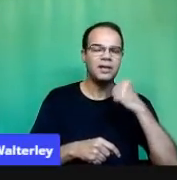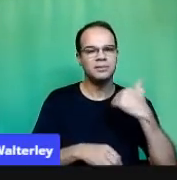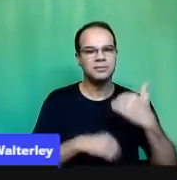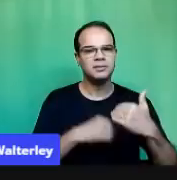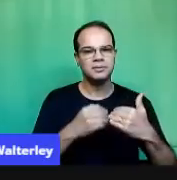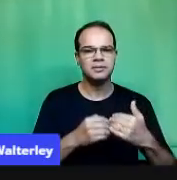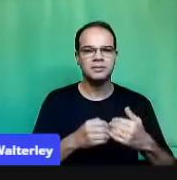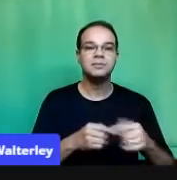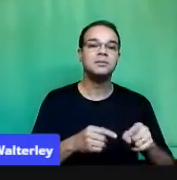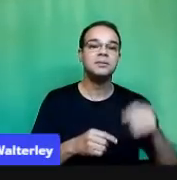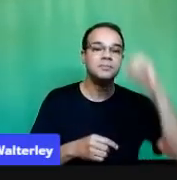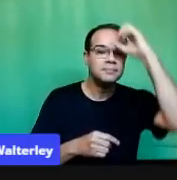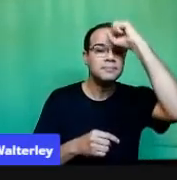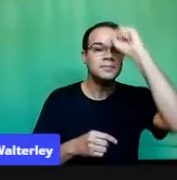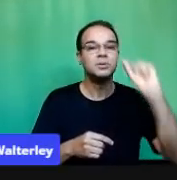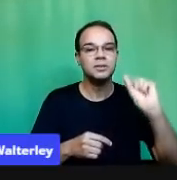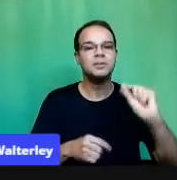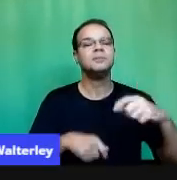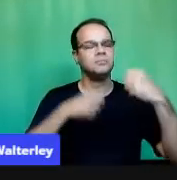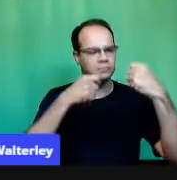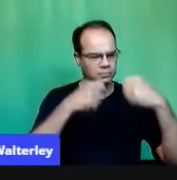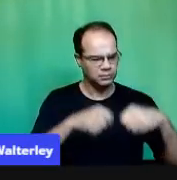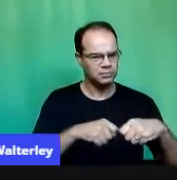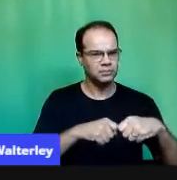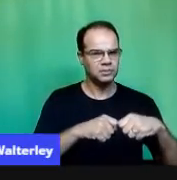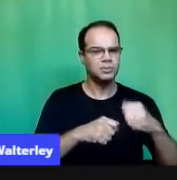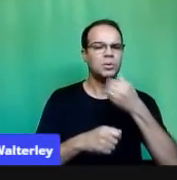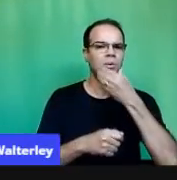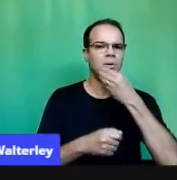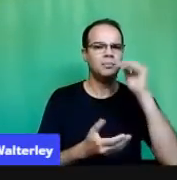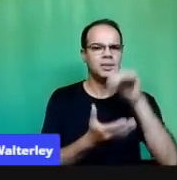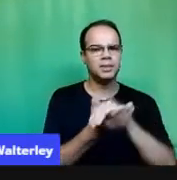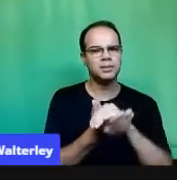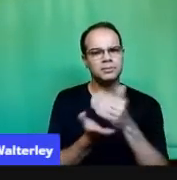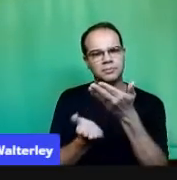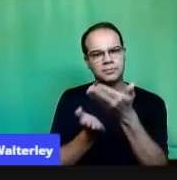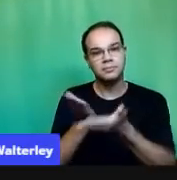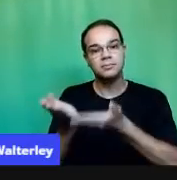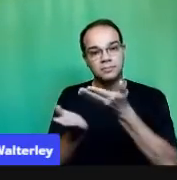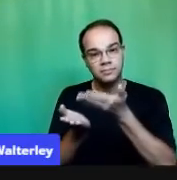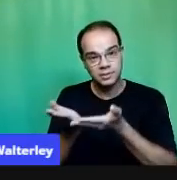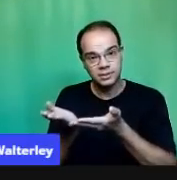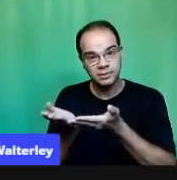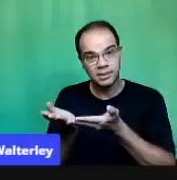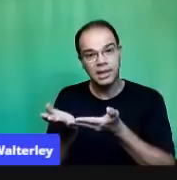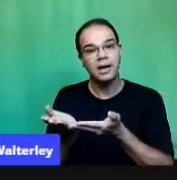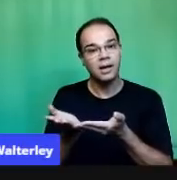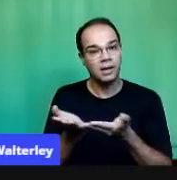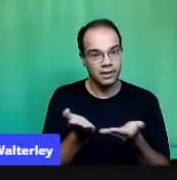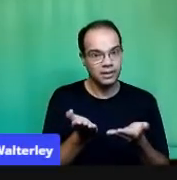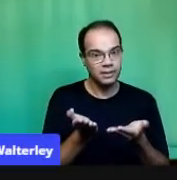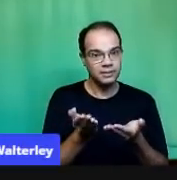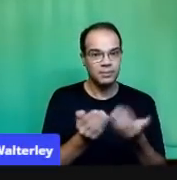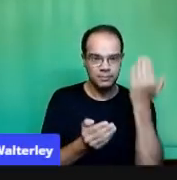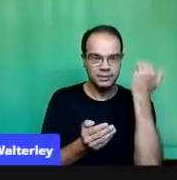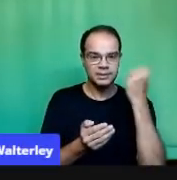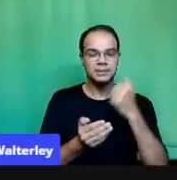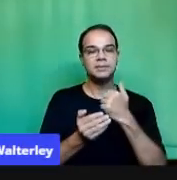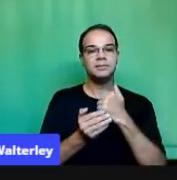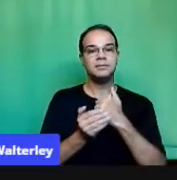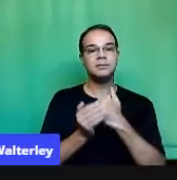ao homem e de que a arte servia para o enfeite da casa,